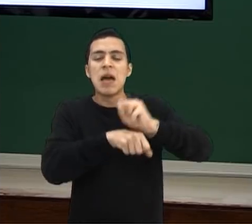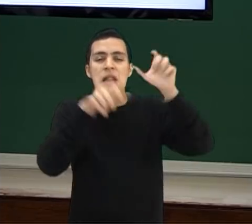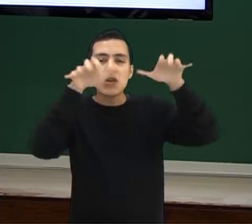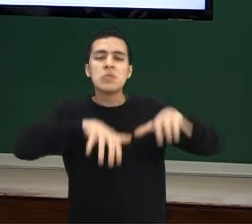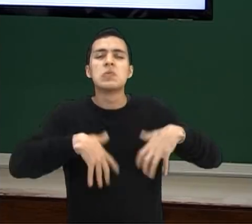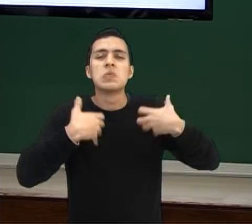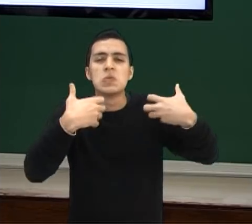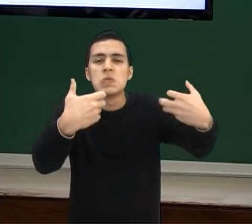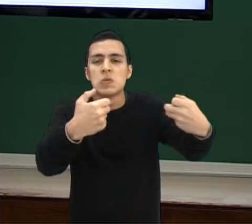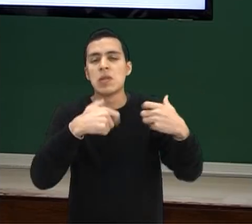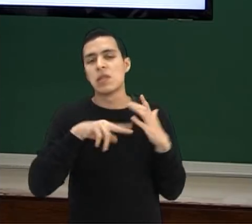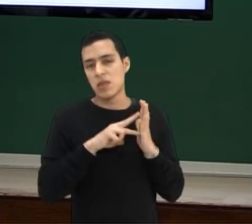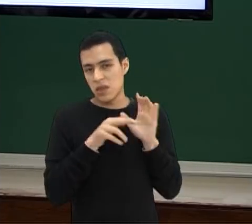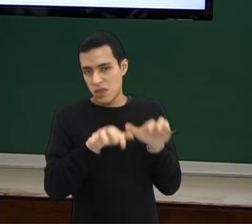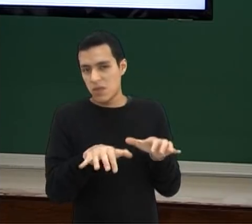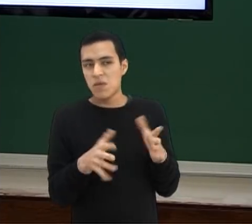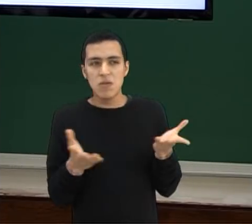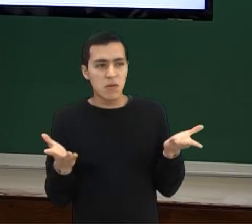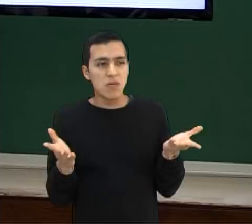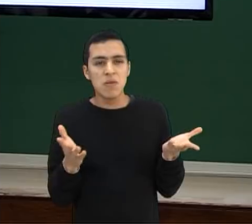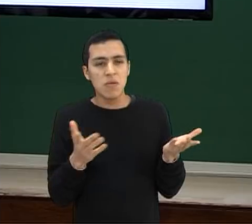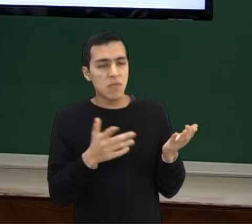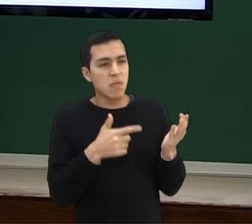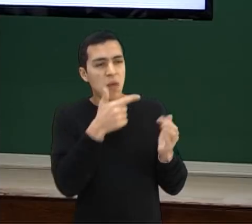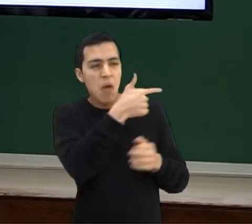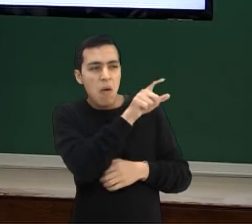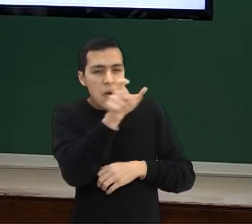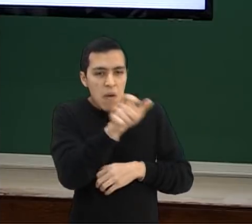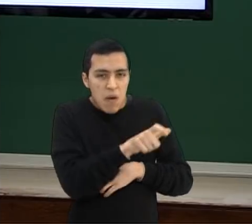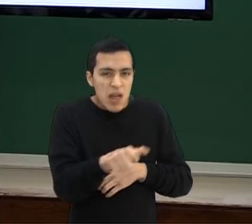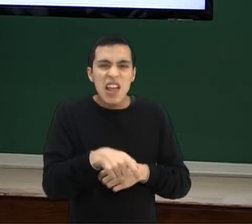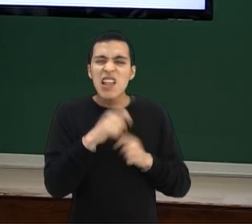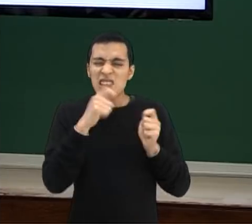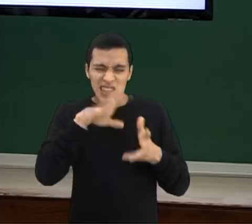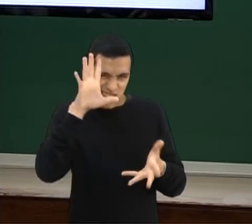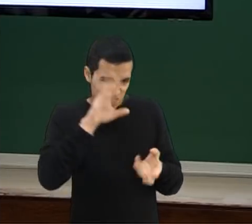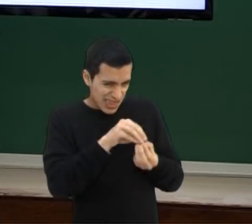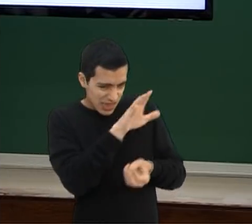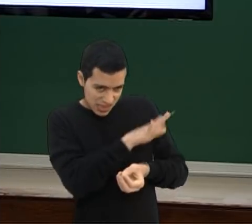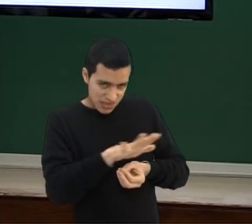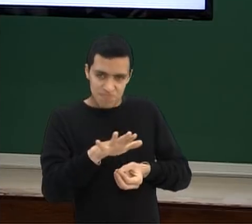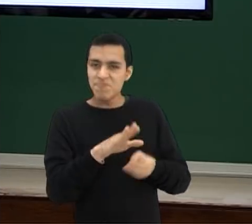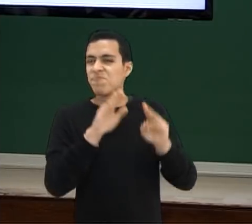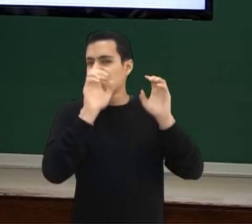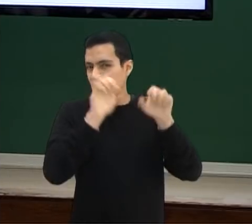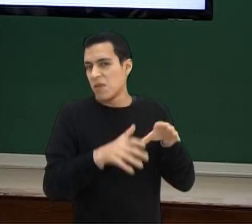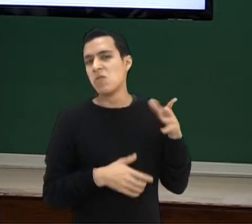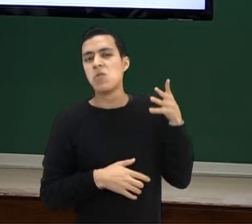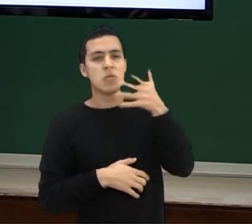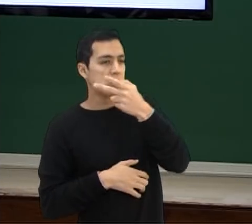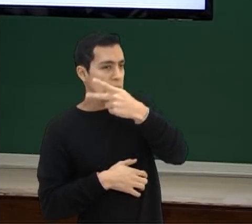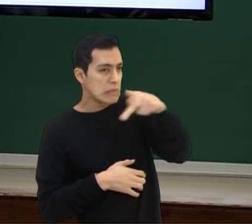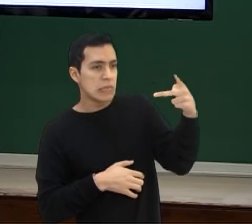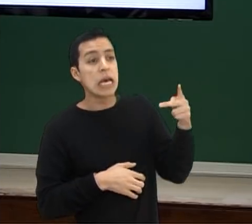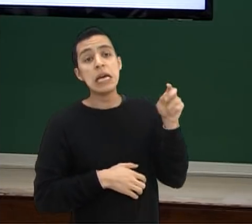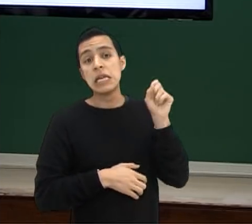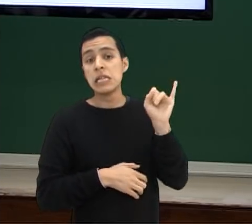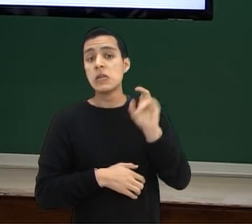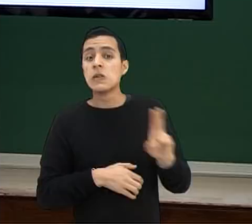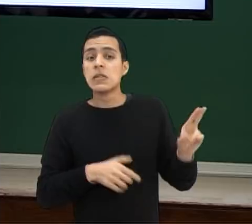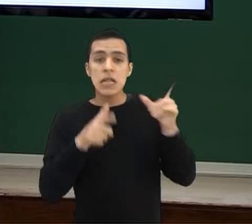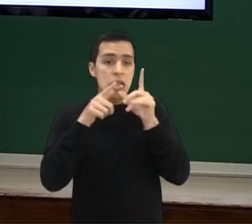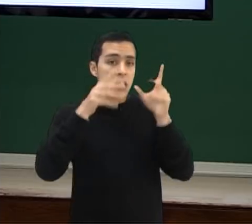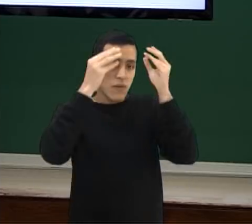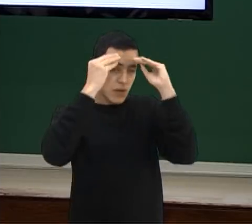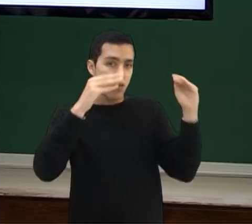de chover, certo? Mas eu acho que nos demais vocábulos e termos ali dá para a gente entender bem o discurso, ainda que utilizado na